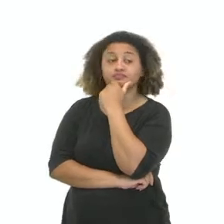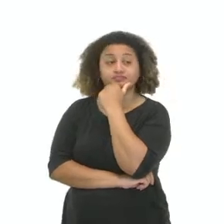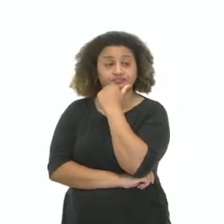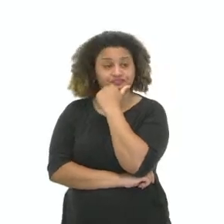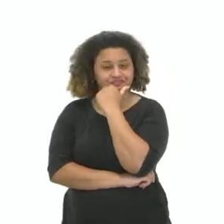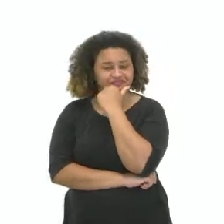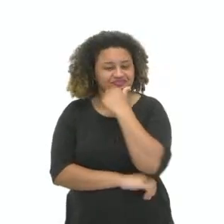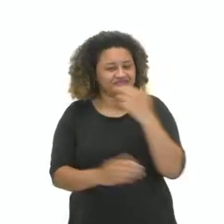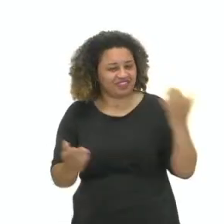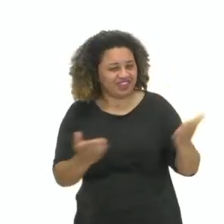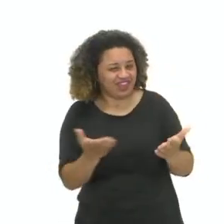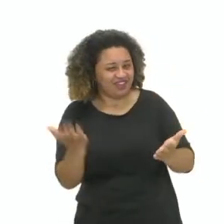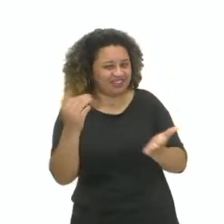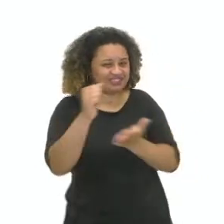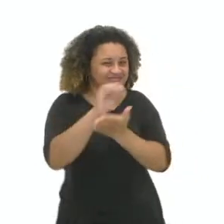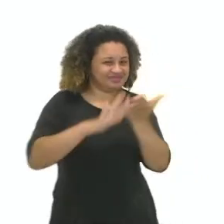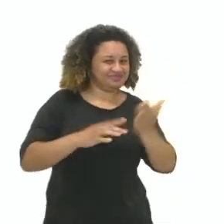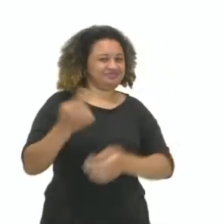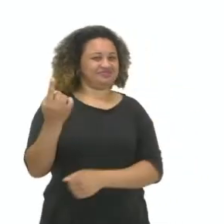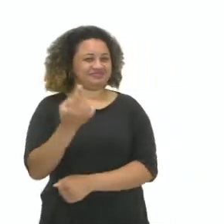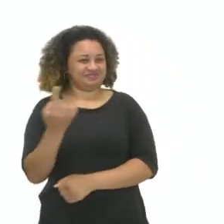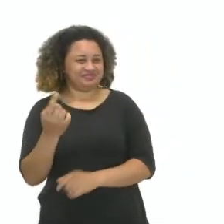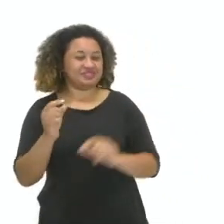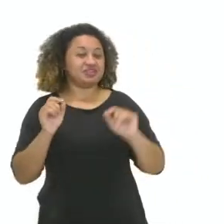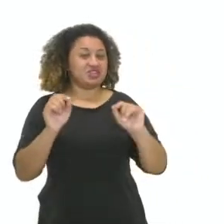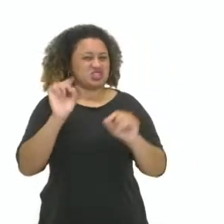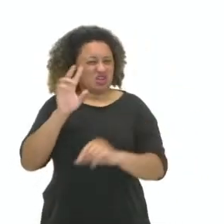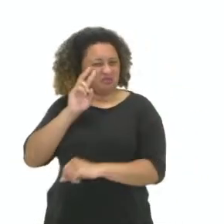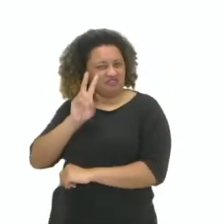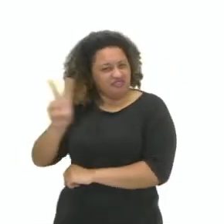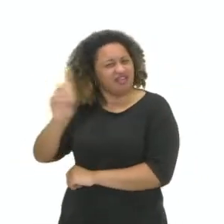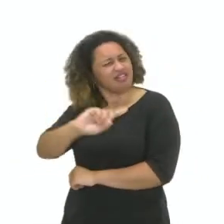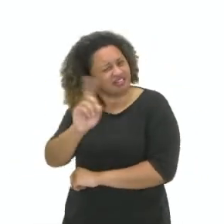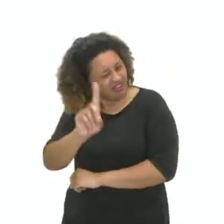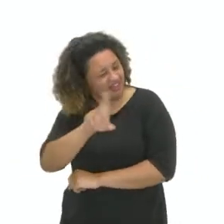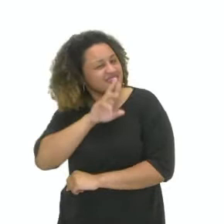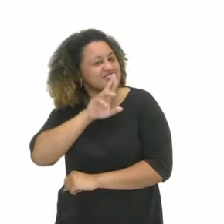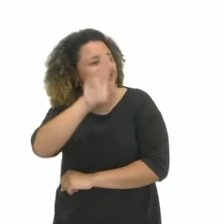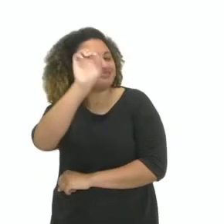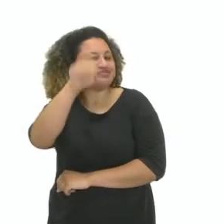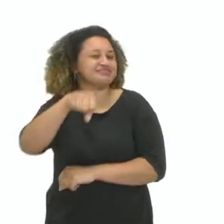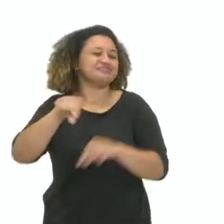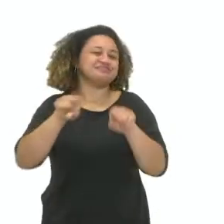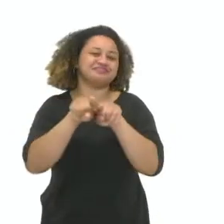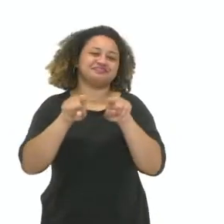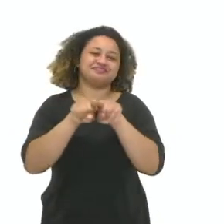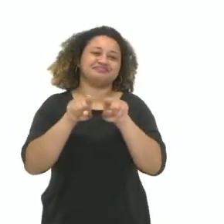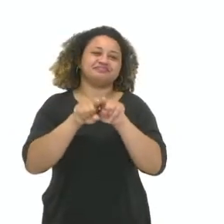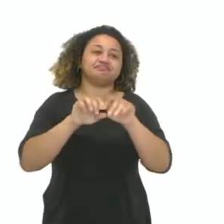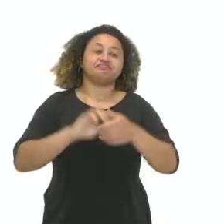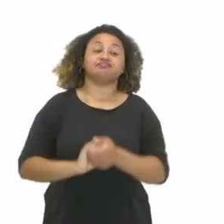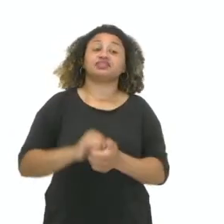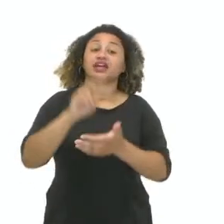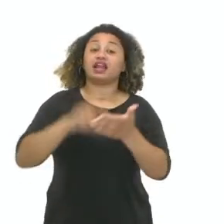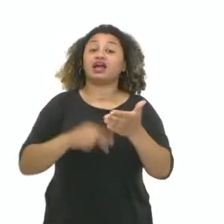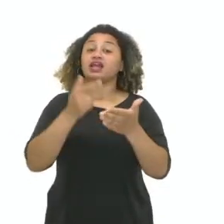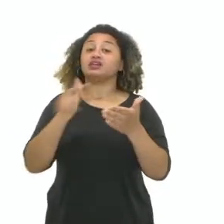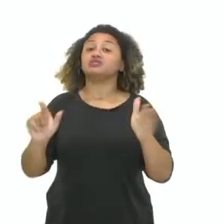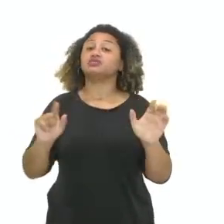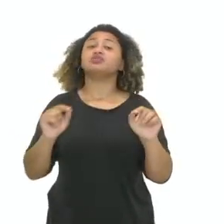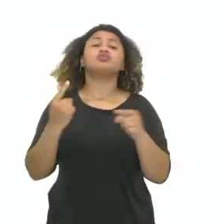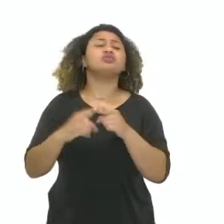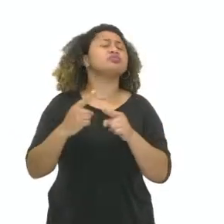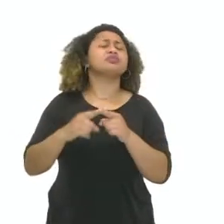A atividade um só para os seus olhos? Não, para que a gente faça também. Então, olha só. Releia! Por